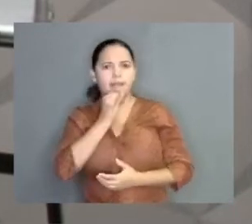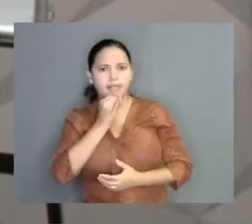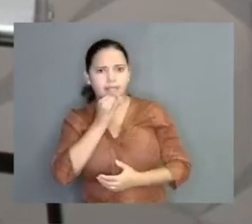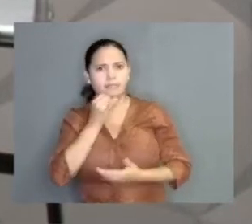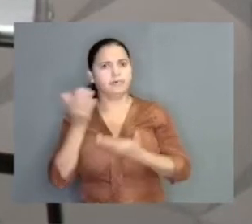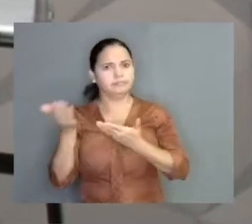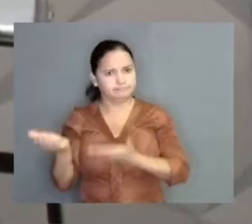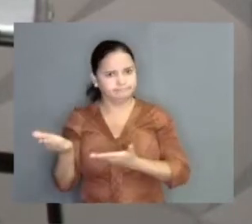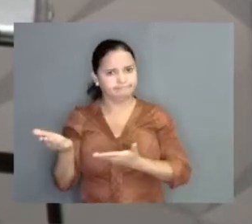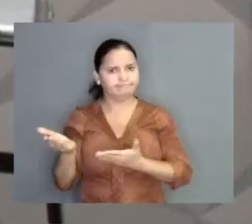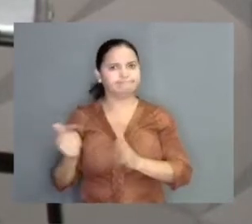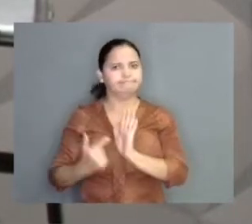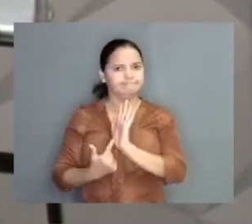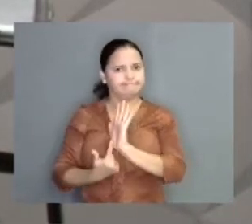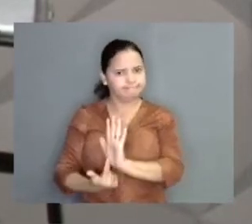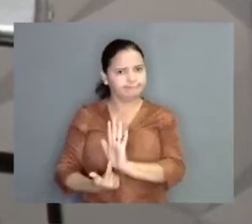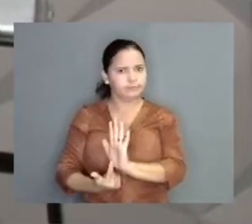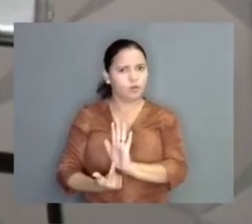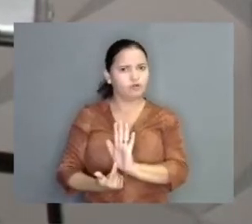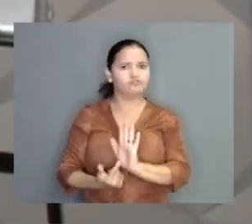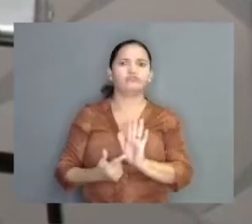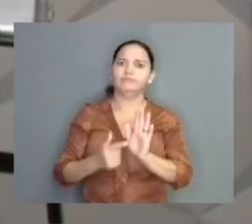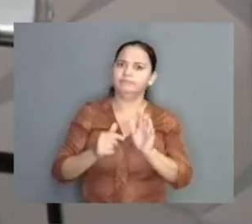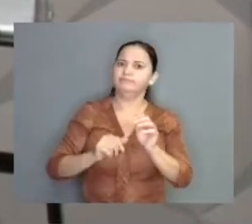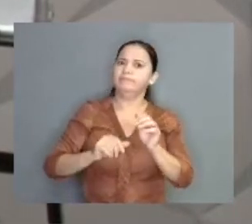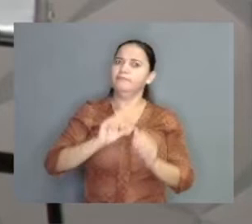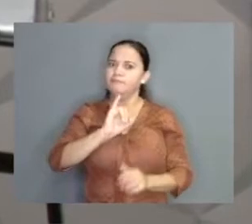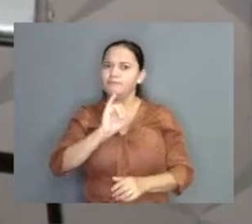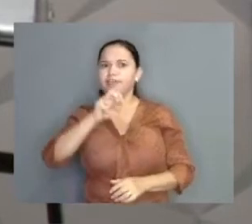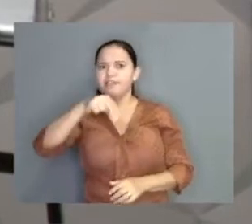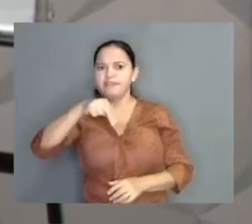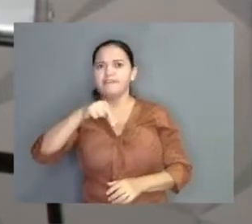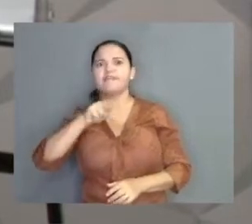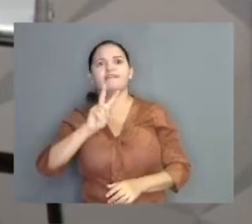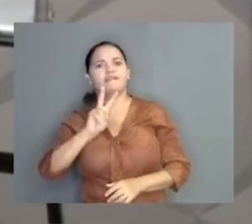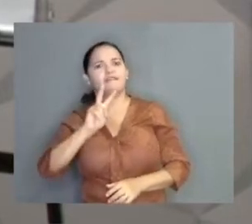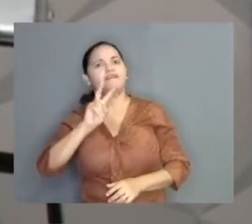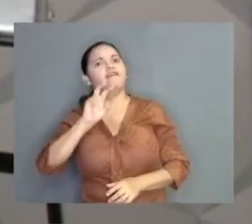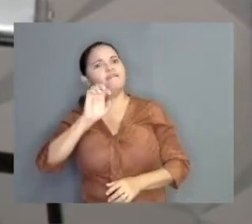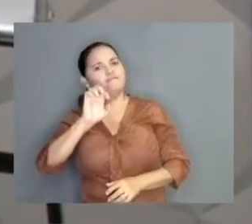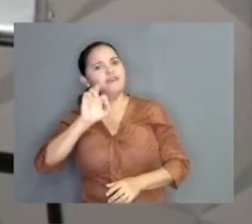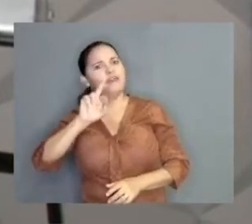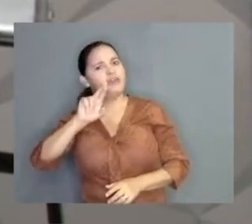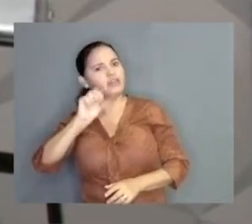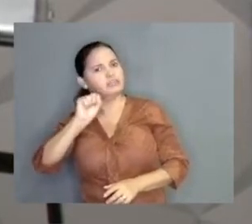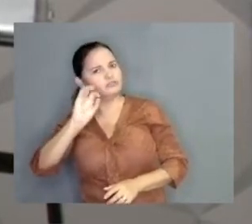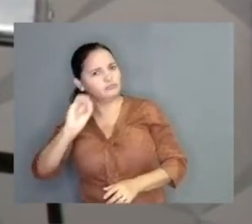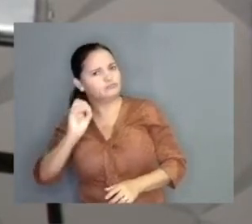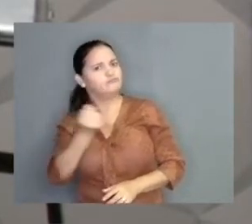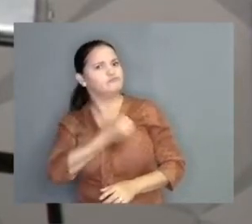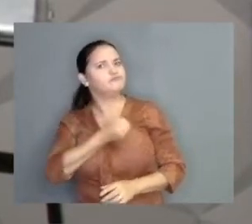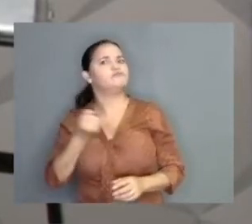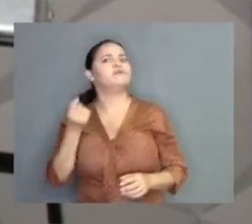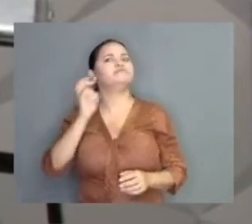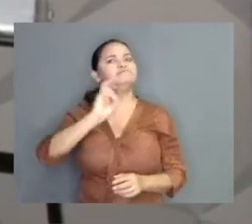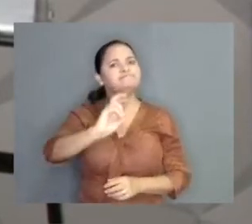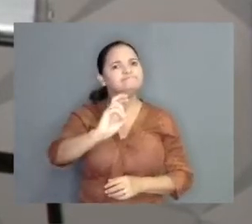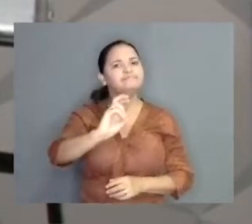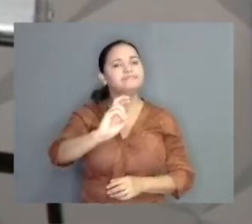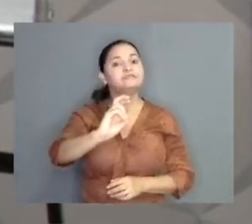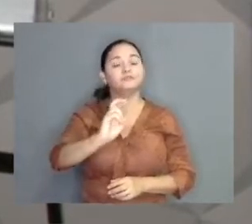de encontrar o inverso do número 5. Beleza?